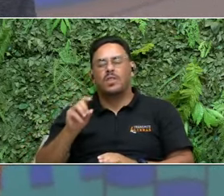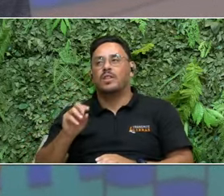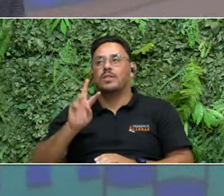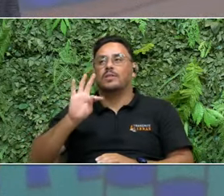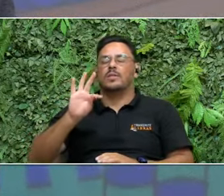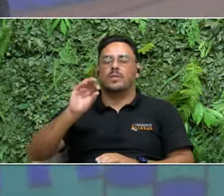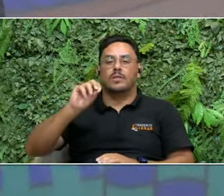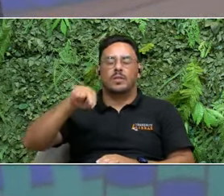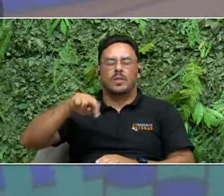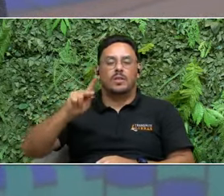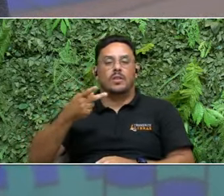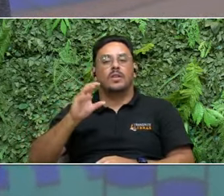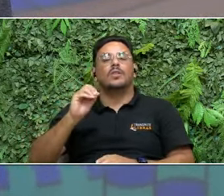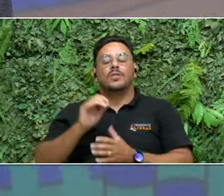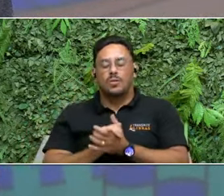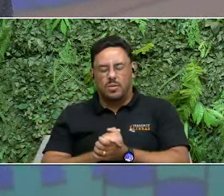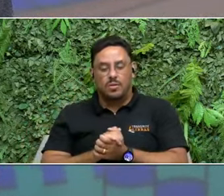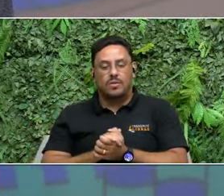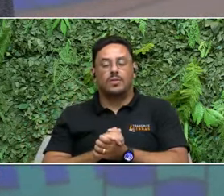é